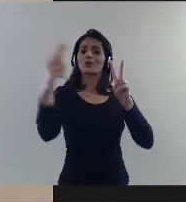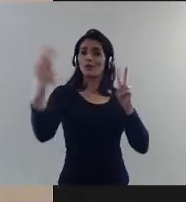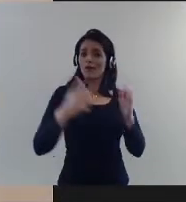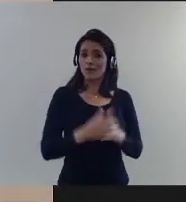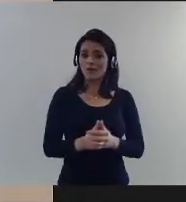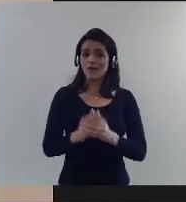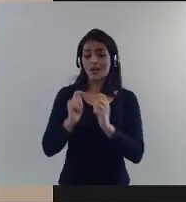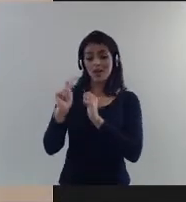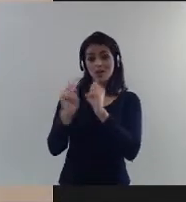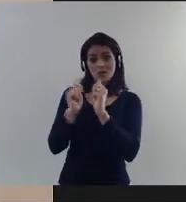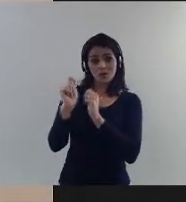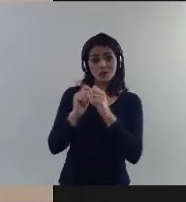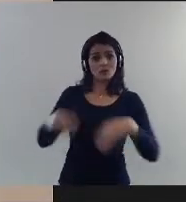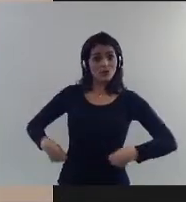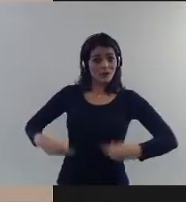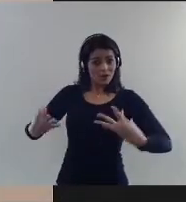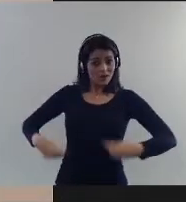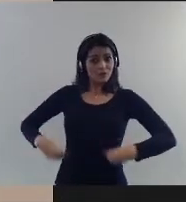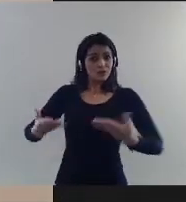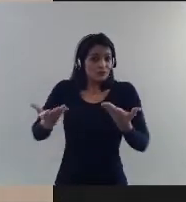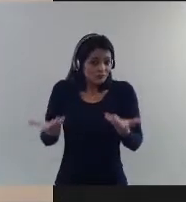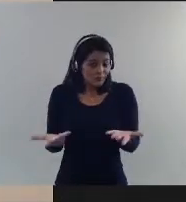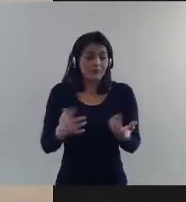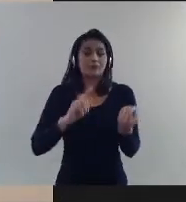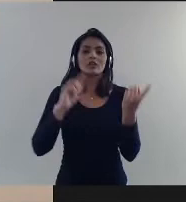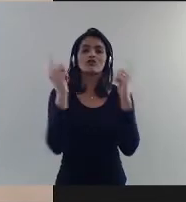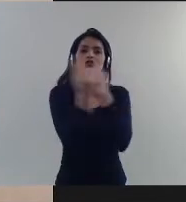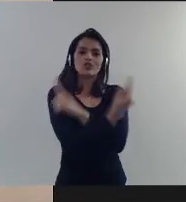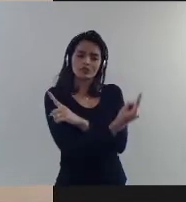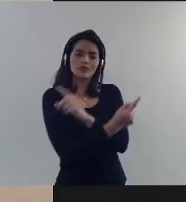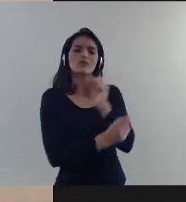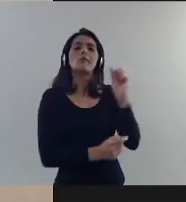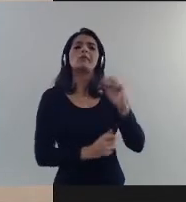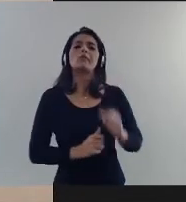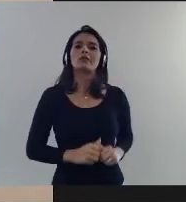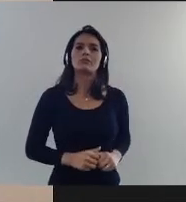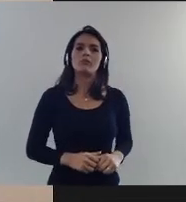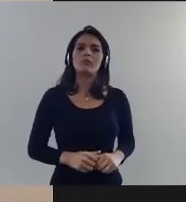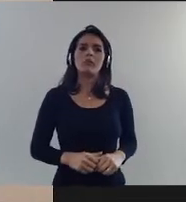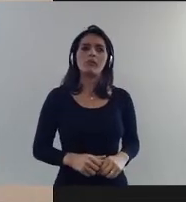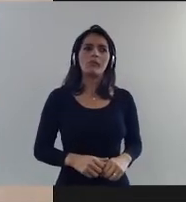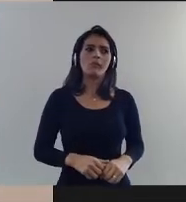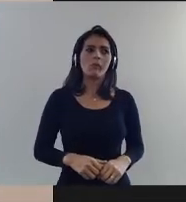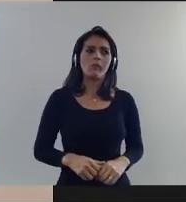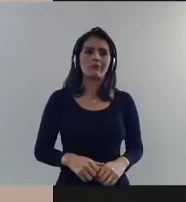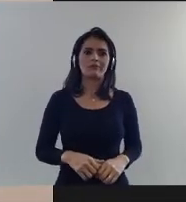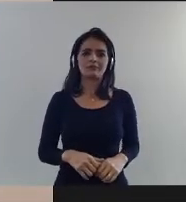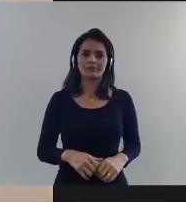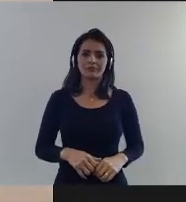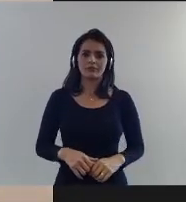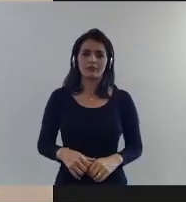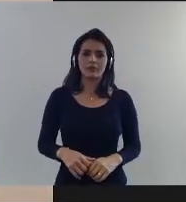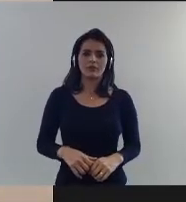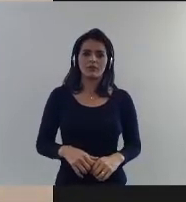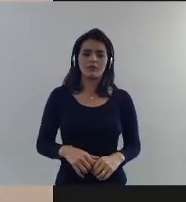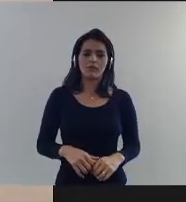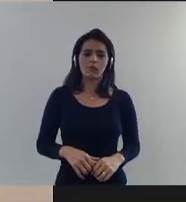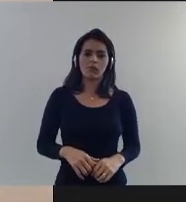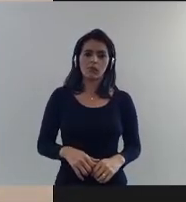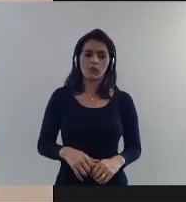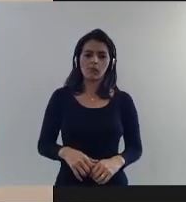poder otimizar isso. Mas, na contramão disso, vamos colocar nesse